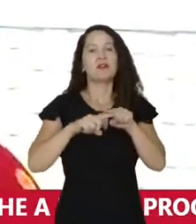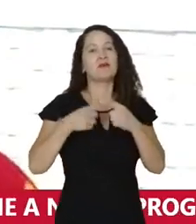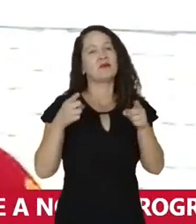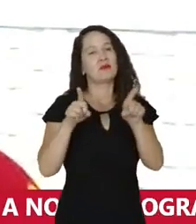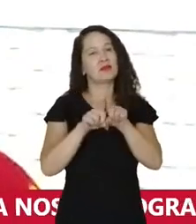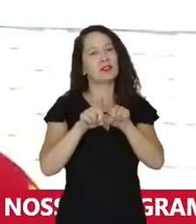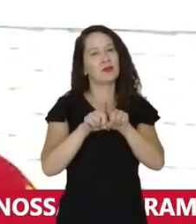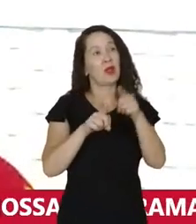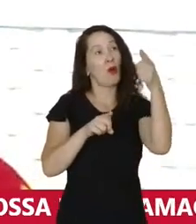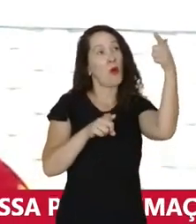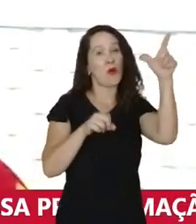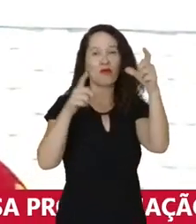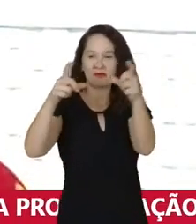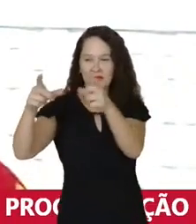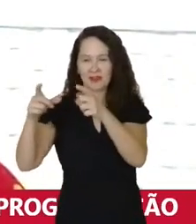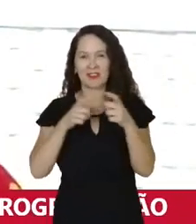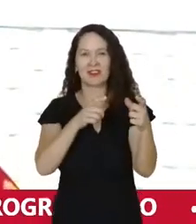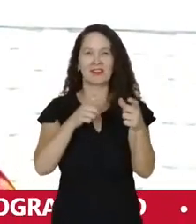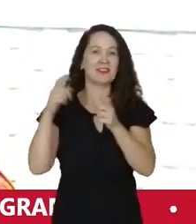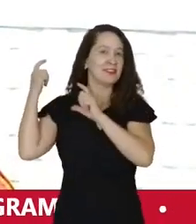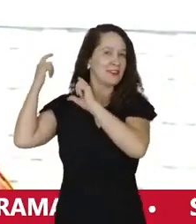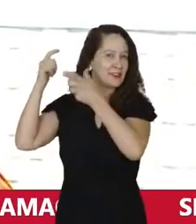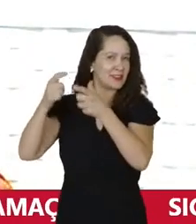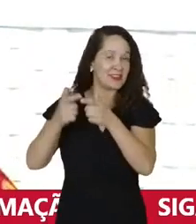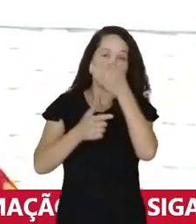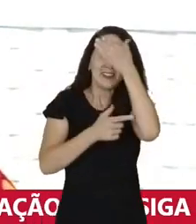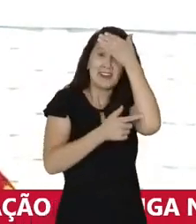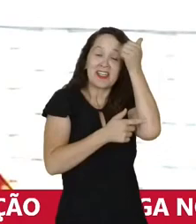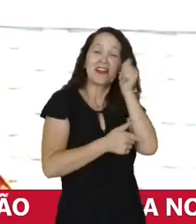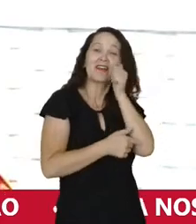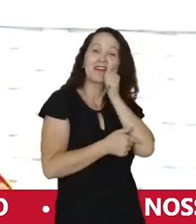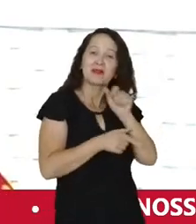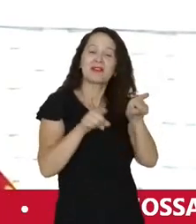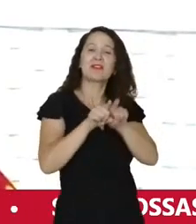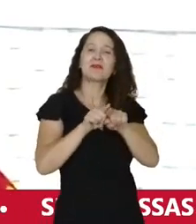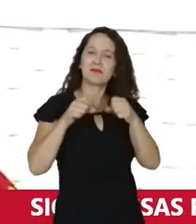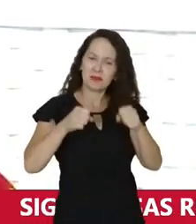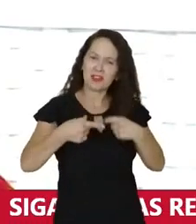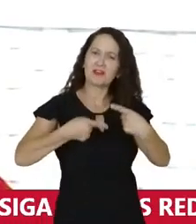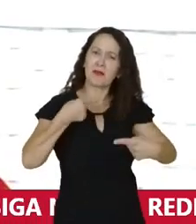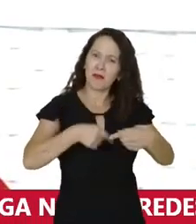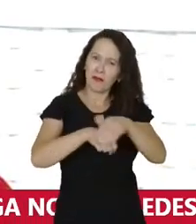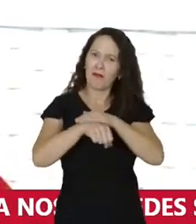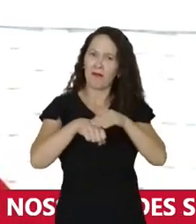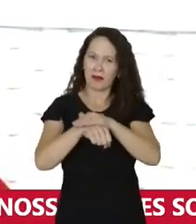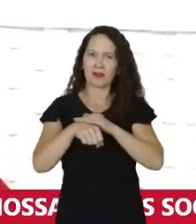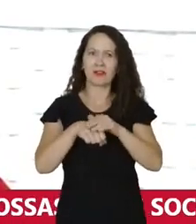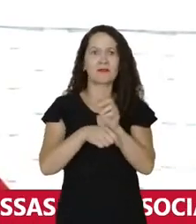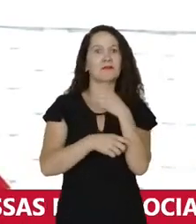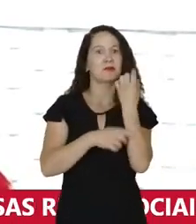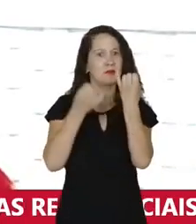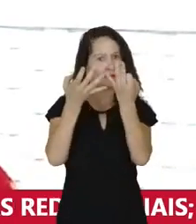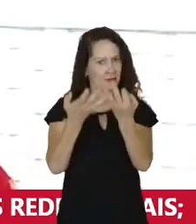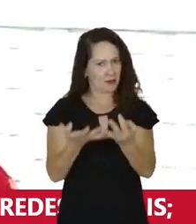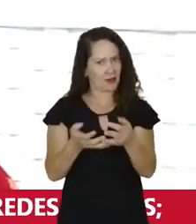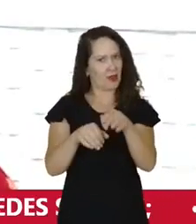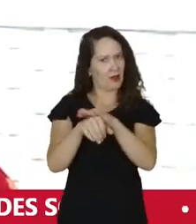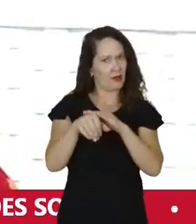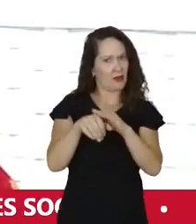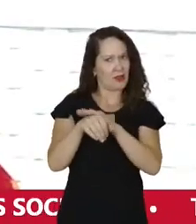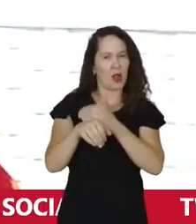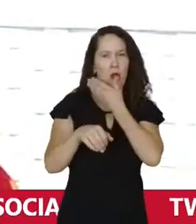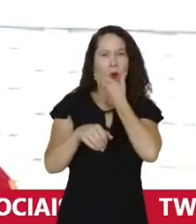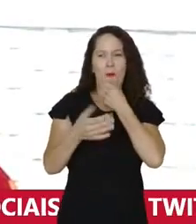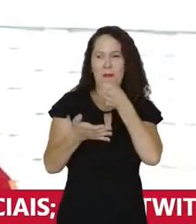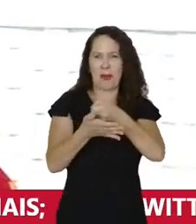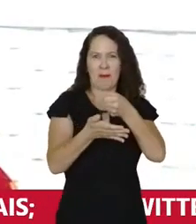também nos outros espaços que tradicionalmente se esquecem que as mulheres também têm que estar debatendo. Por isso que é tão importante a gente falar aqui de patriarcado,